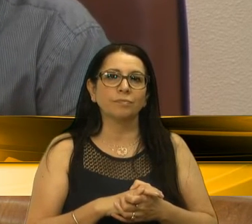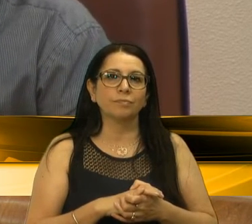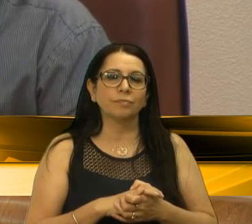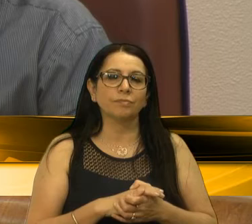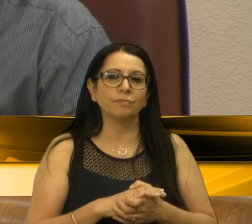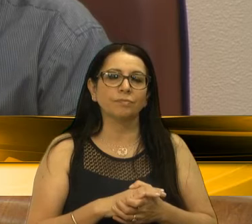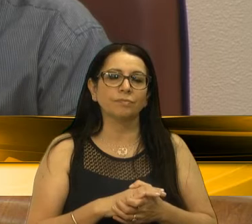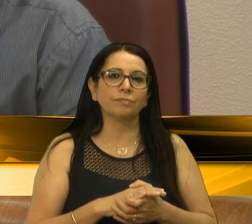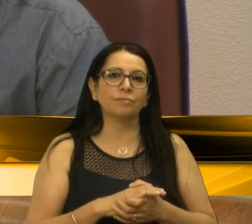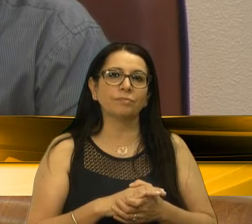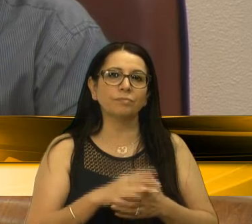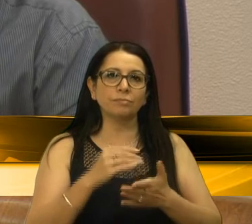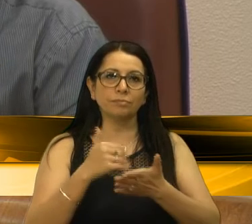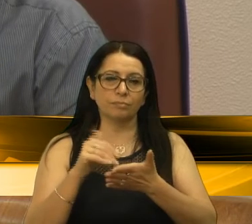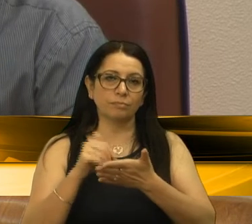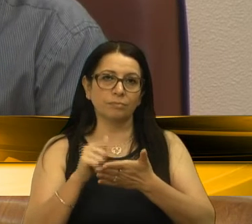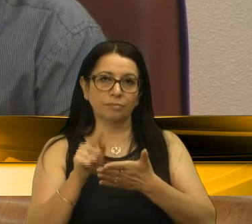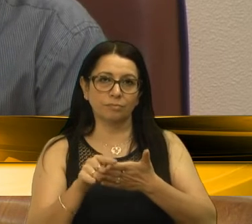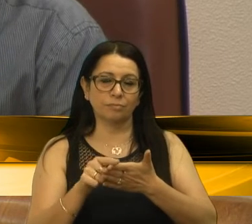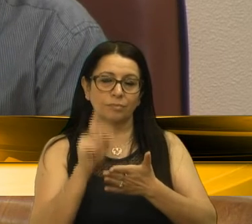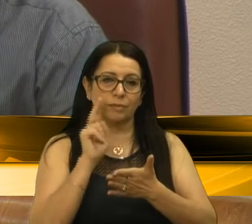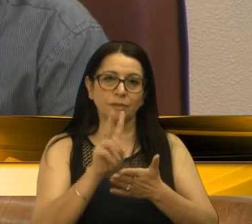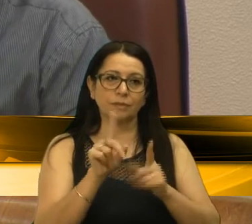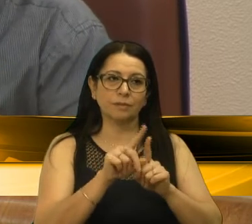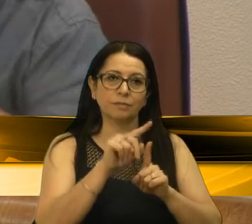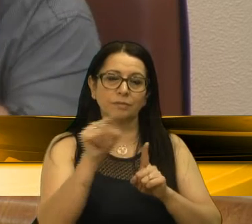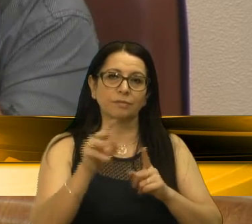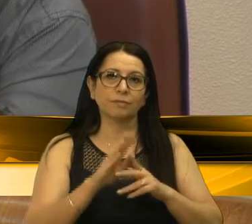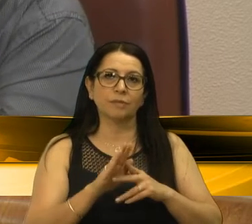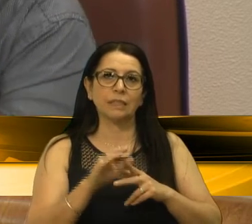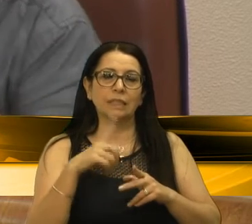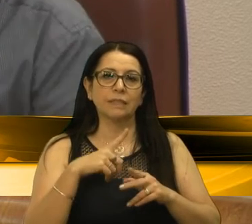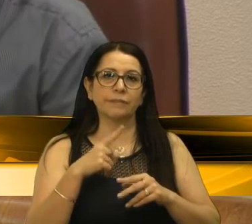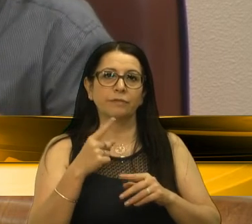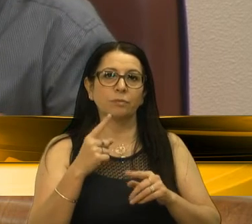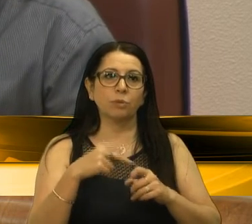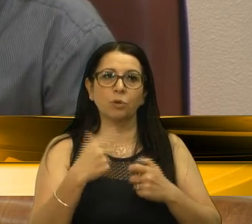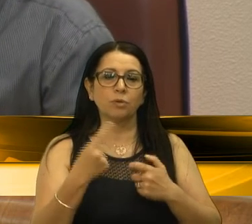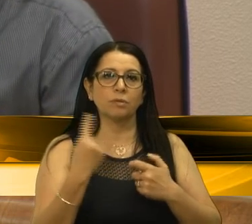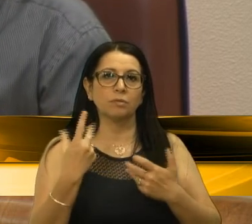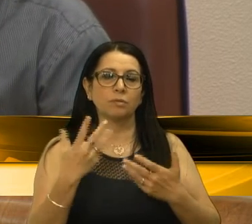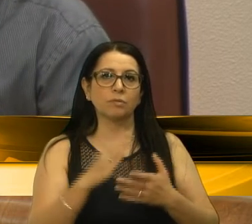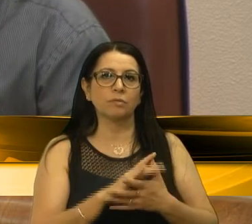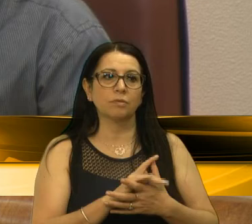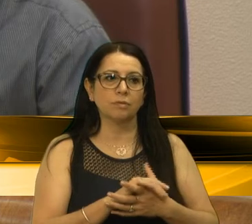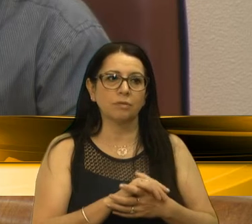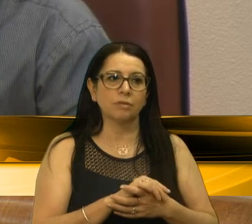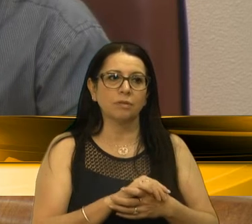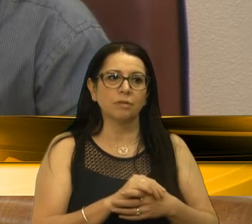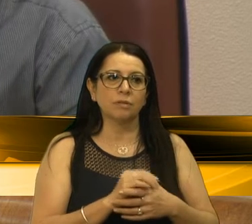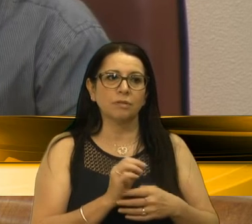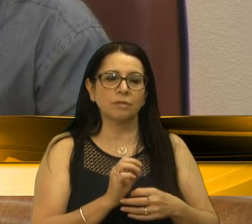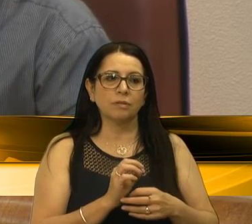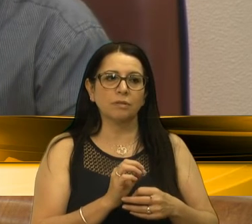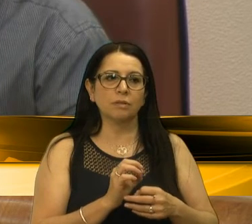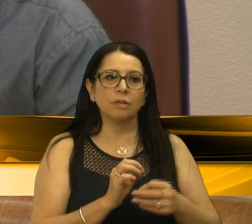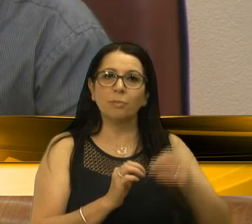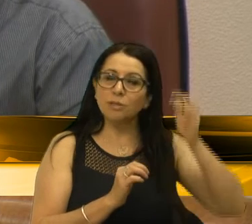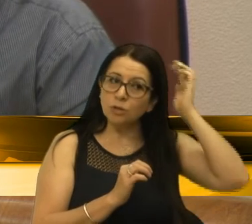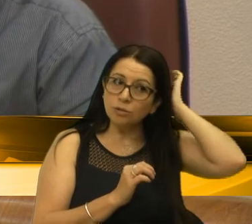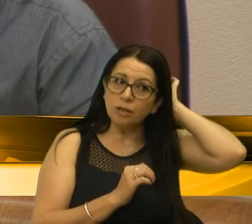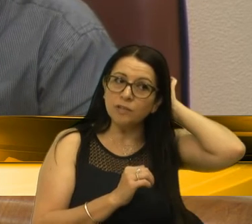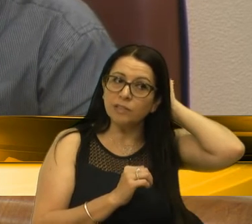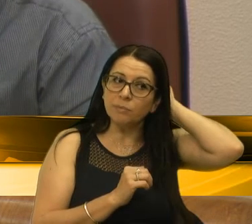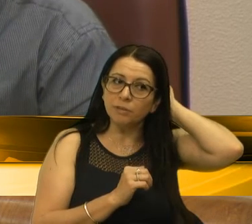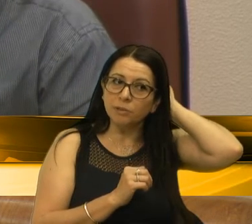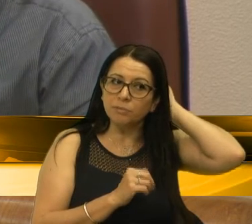Doutora Cássia, secretária, é comum que o Conselho não emita as resoluções ou foi um caso isolado? Júlio Freitas, é comum. Do tempo que eu tenho conhecimento